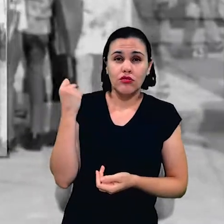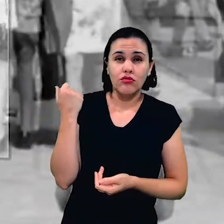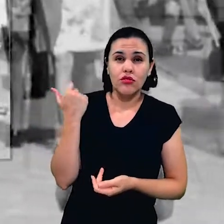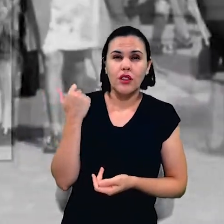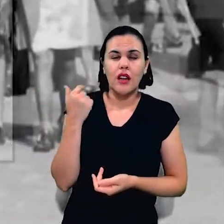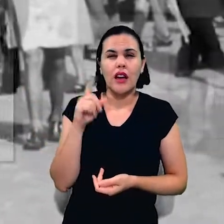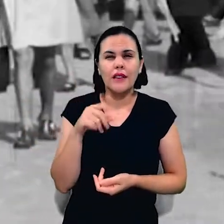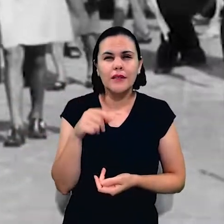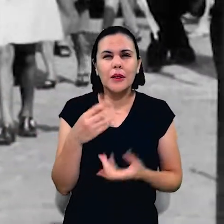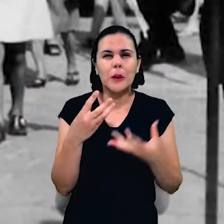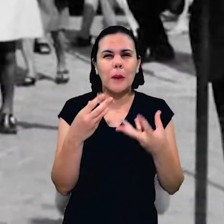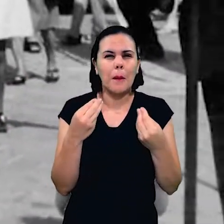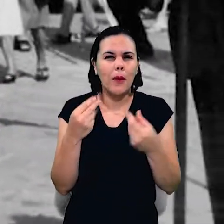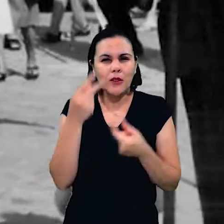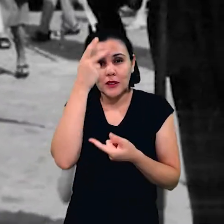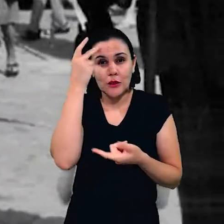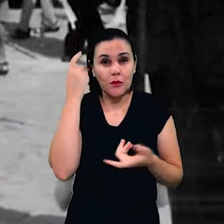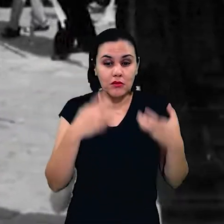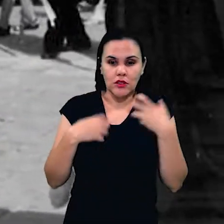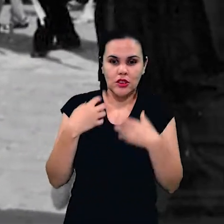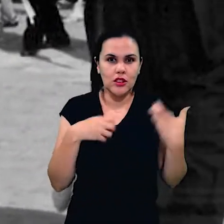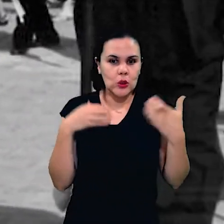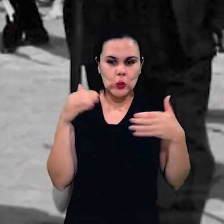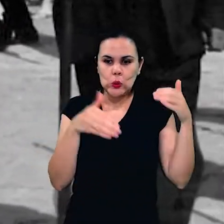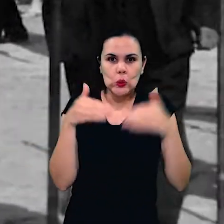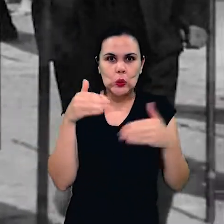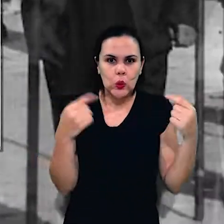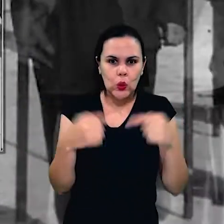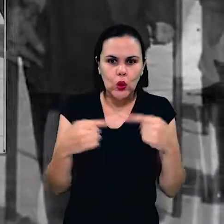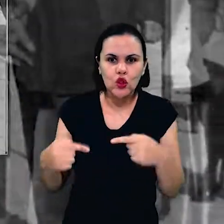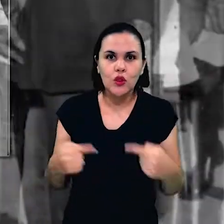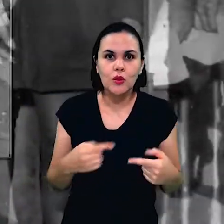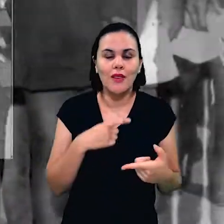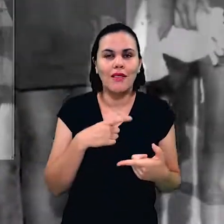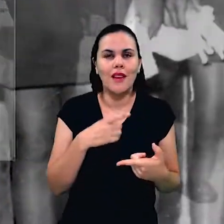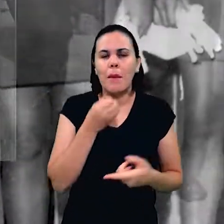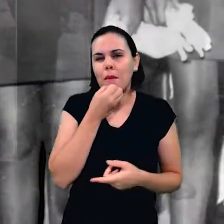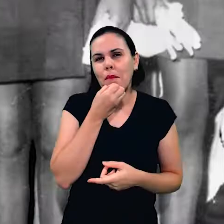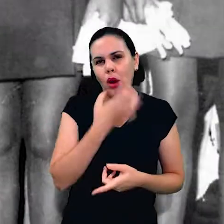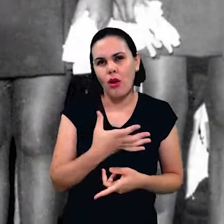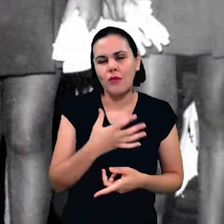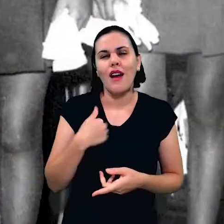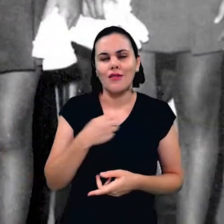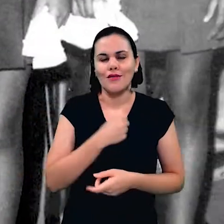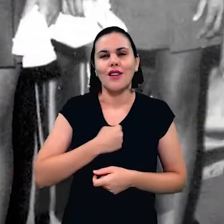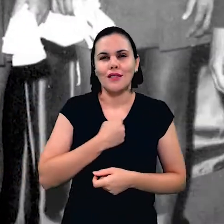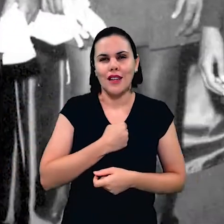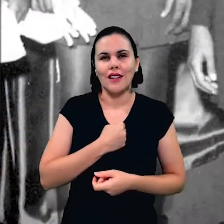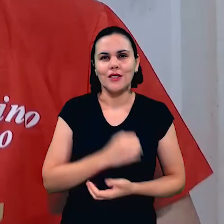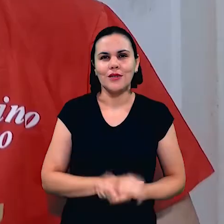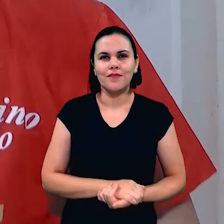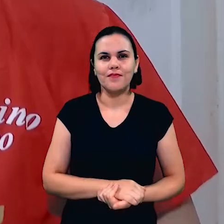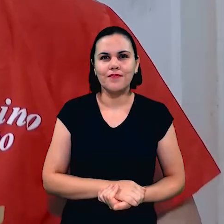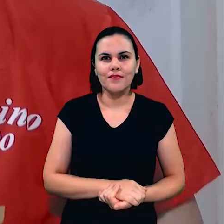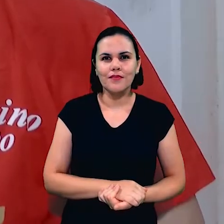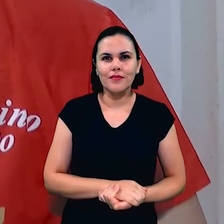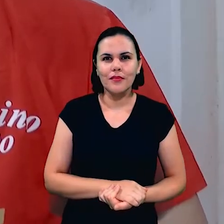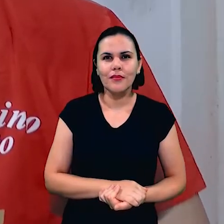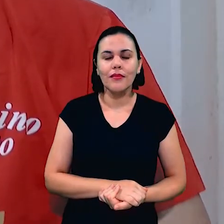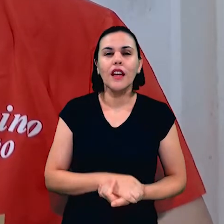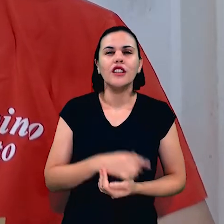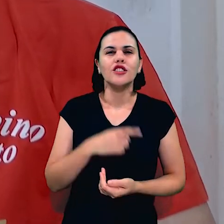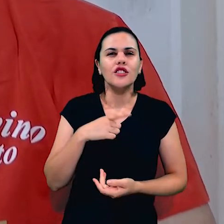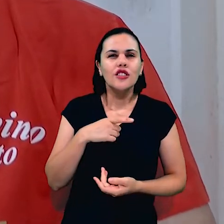era muito concorrida, né? A festa era muito bom. E eu tenho muita saudade. Tinha muita